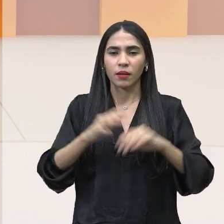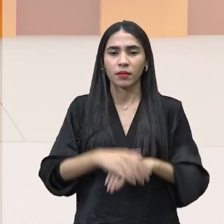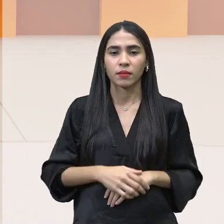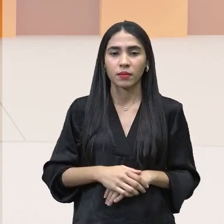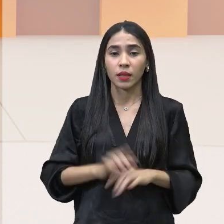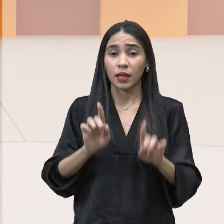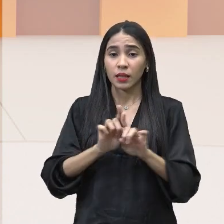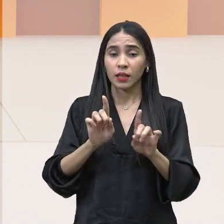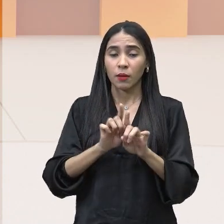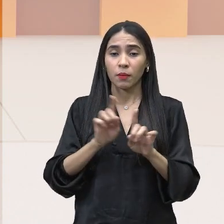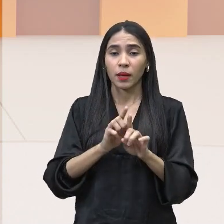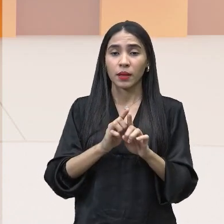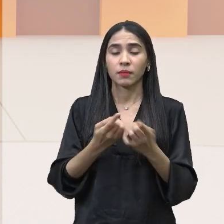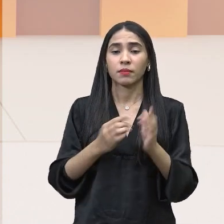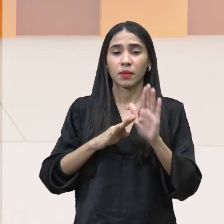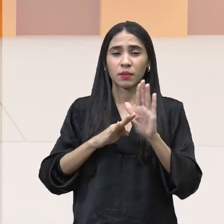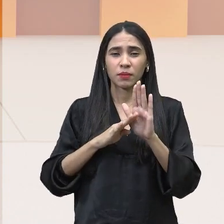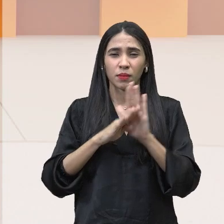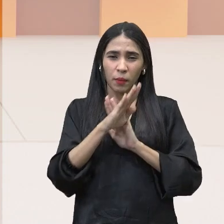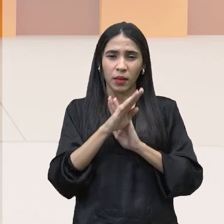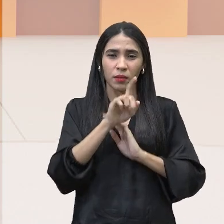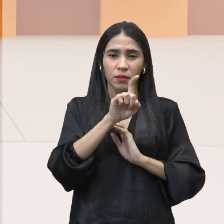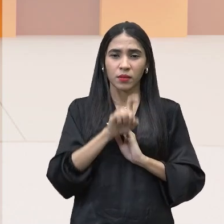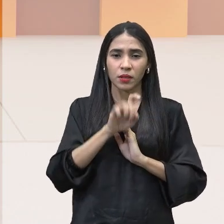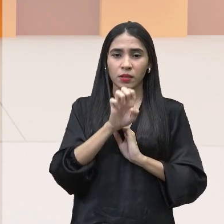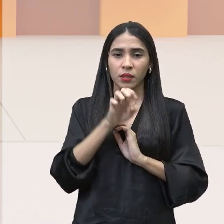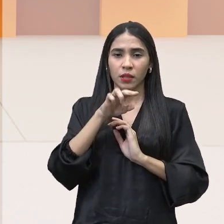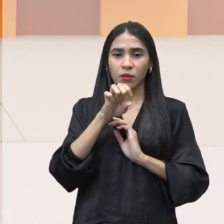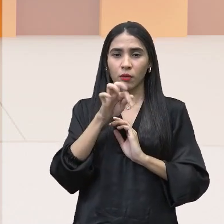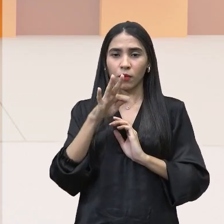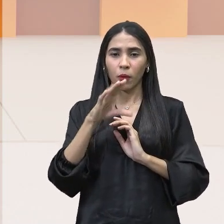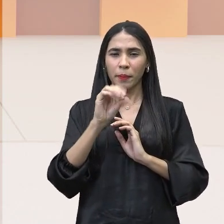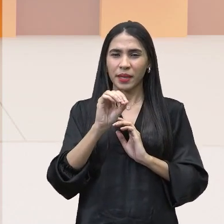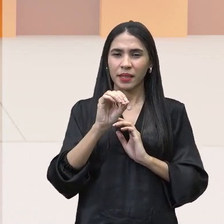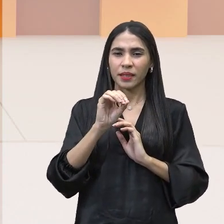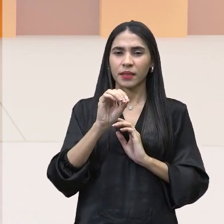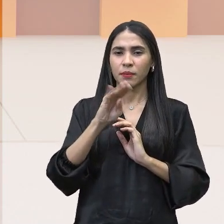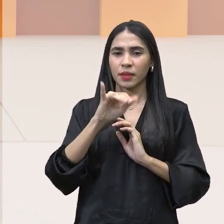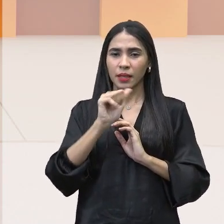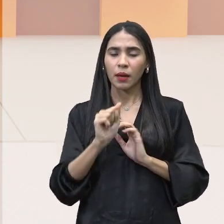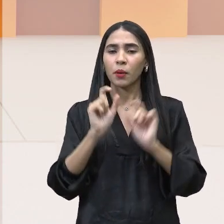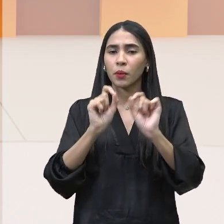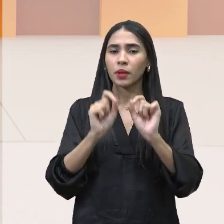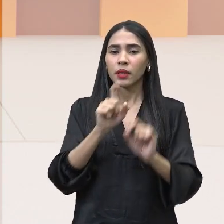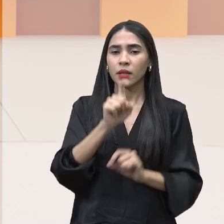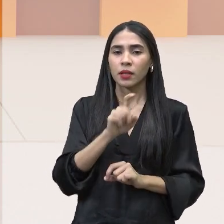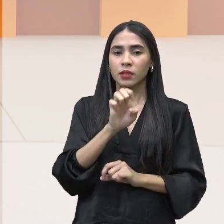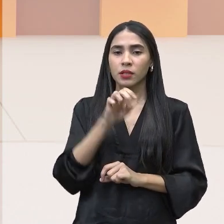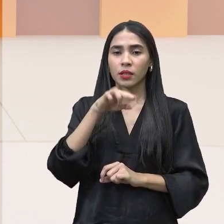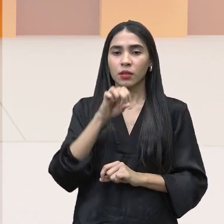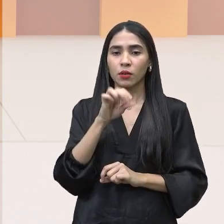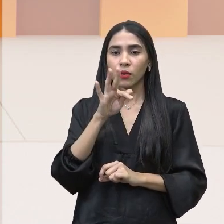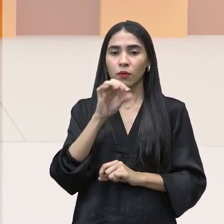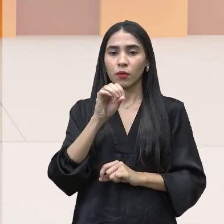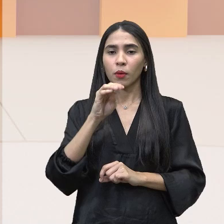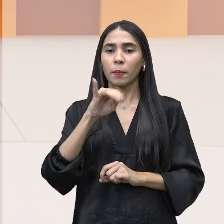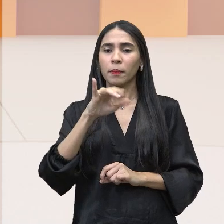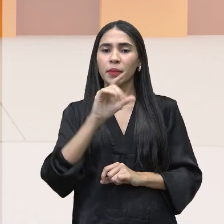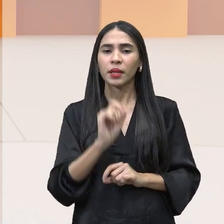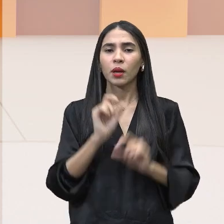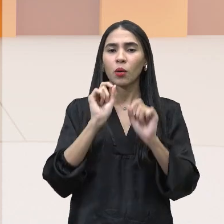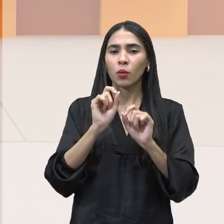da xenofobia e dos fundamentalismos. O que é xenofobia, professor? É a ojeriza